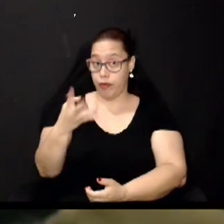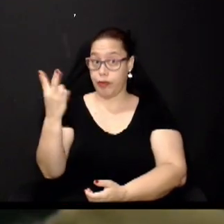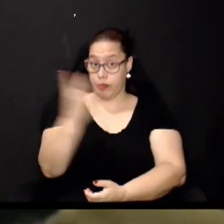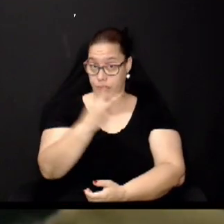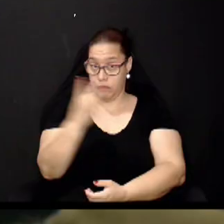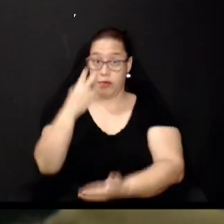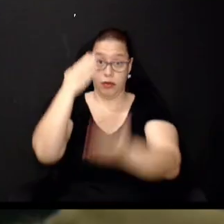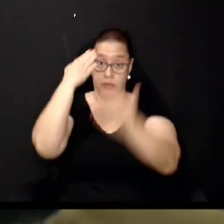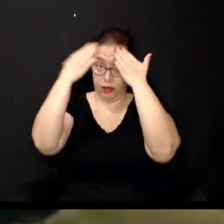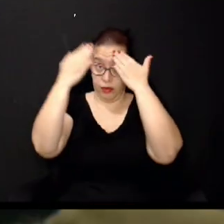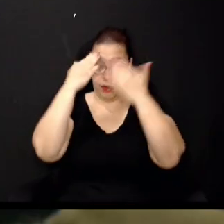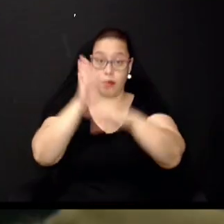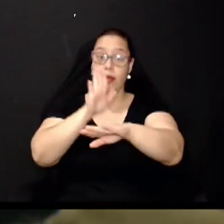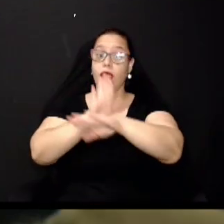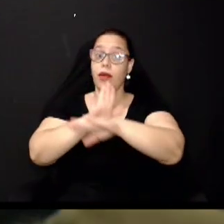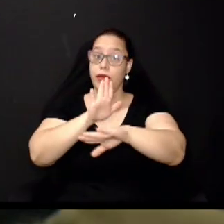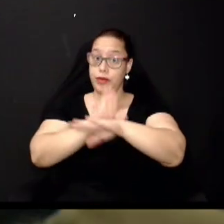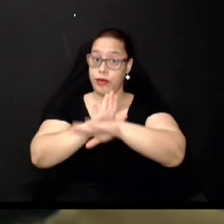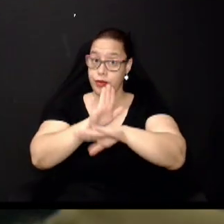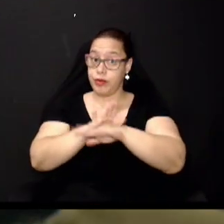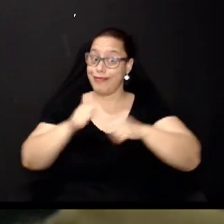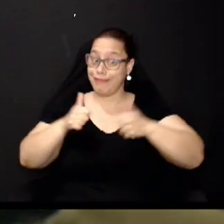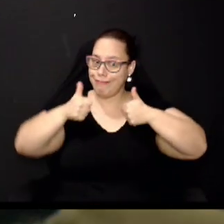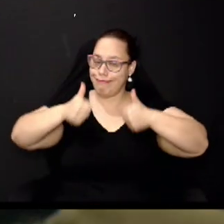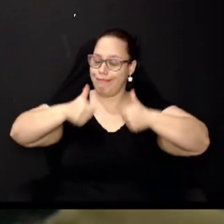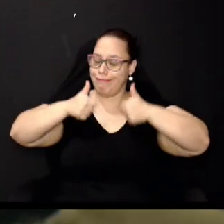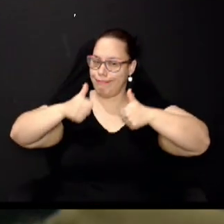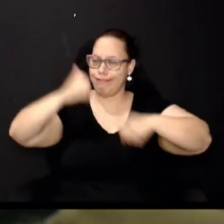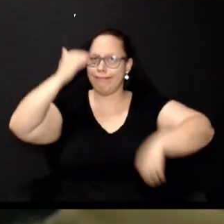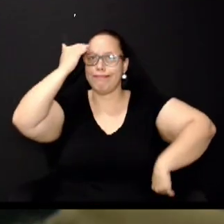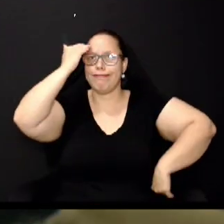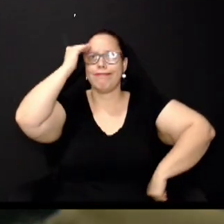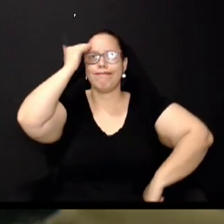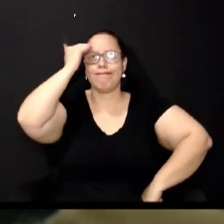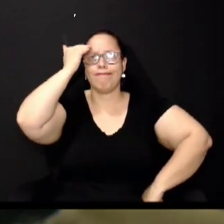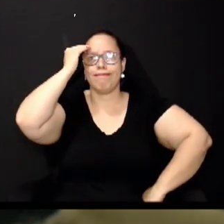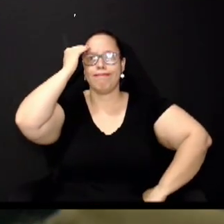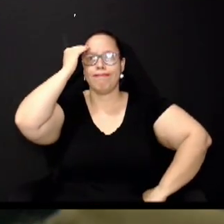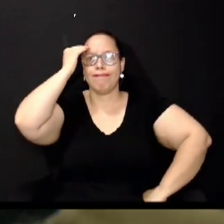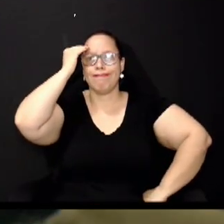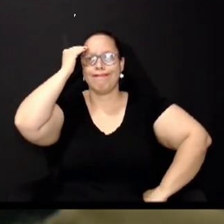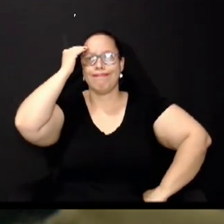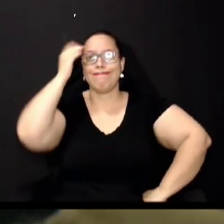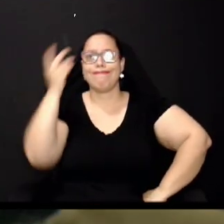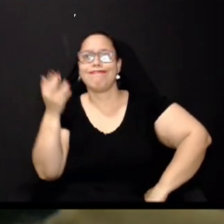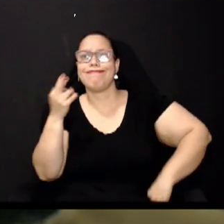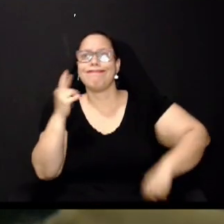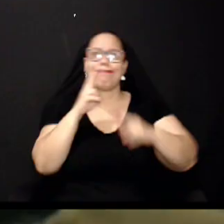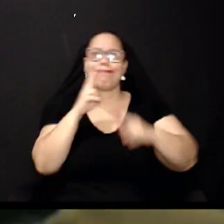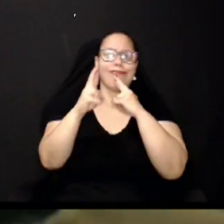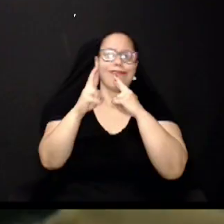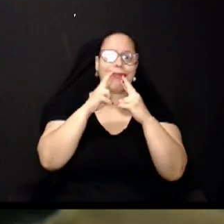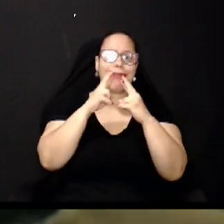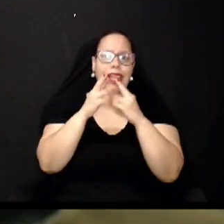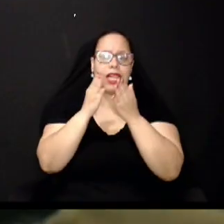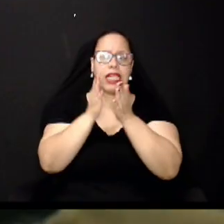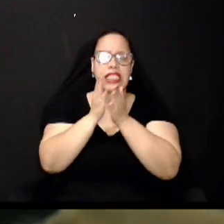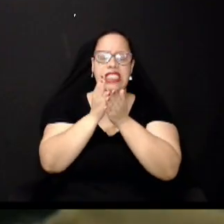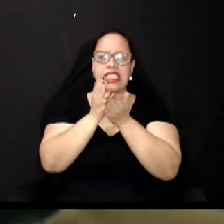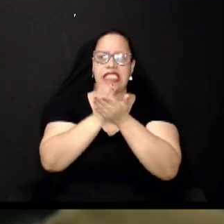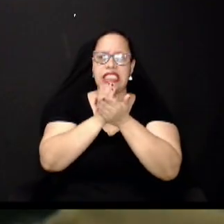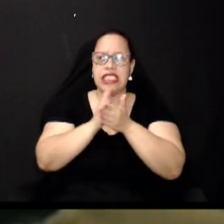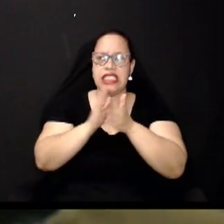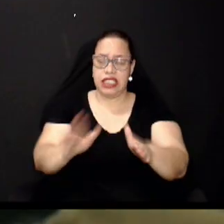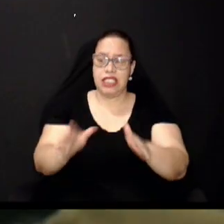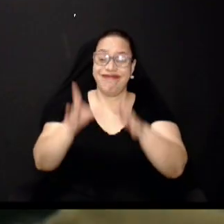nos ajudar, tá, a entender sobre uma relação que acaba, especialmente